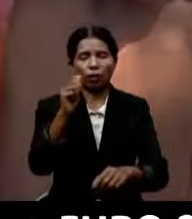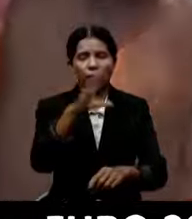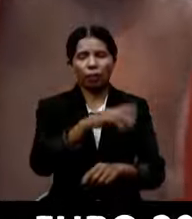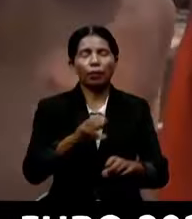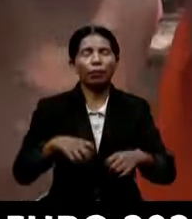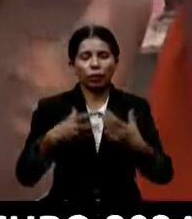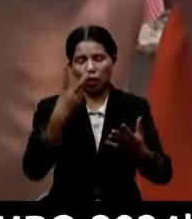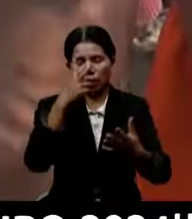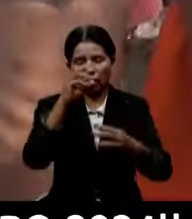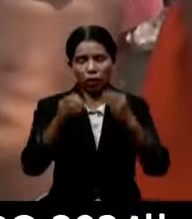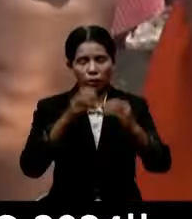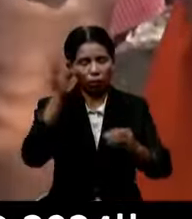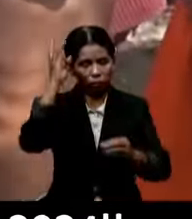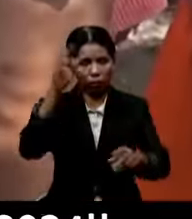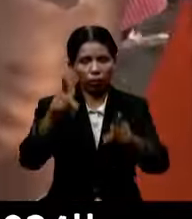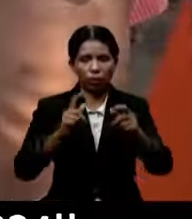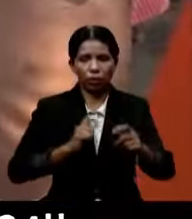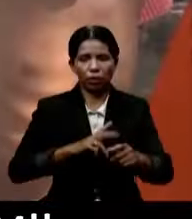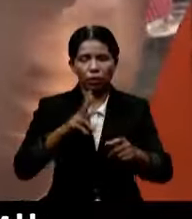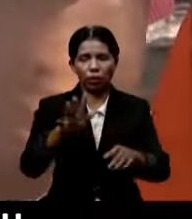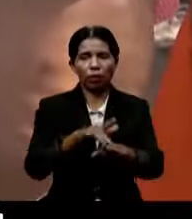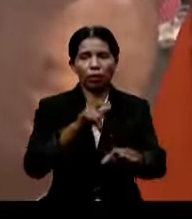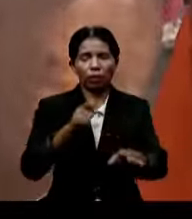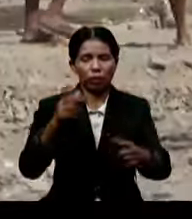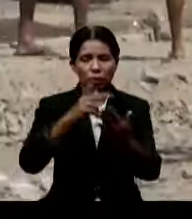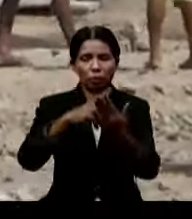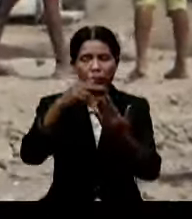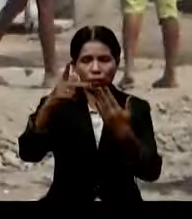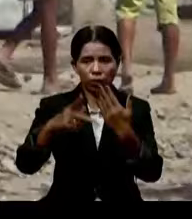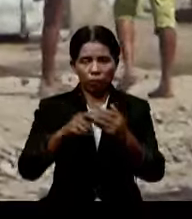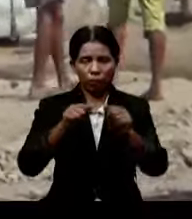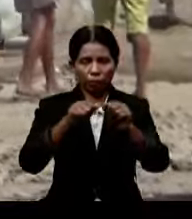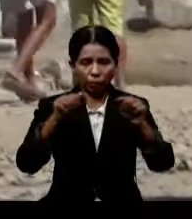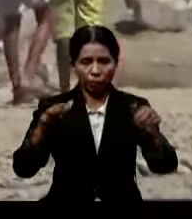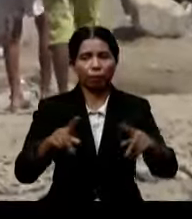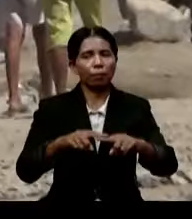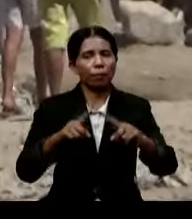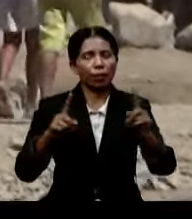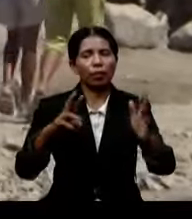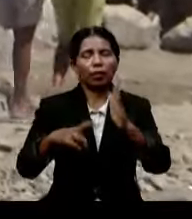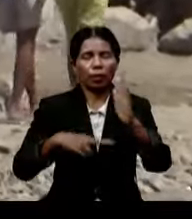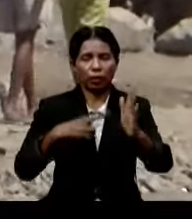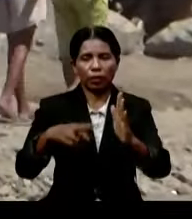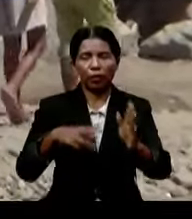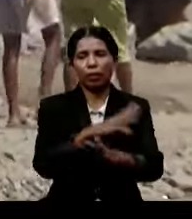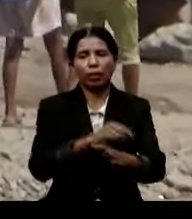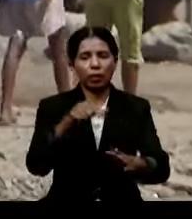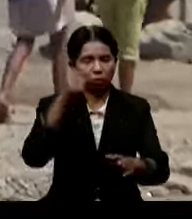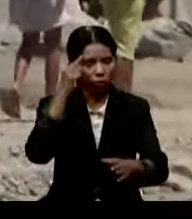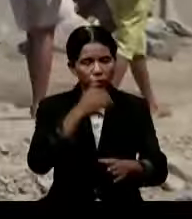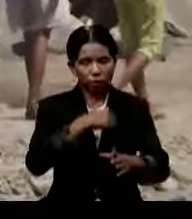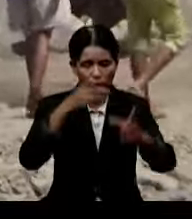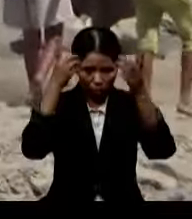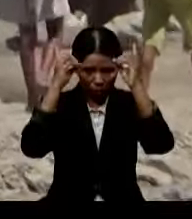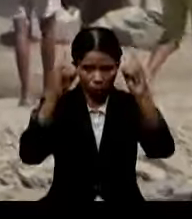bele soluciona preocupação comunidade Tassi Tolo ne bem afetado com o programa de despesa administrativa mai bem mecanismo recuperação ne governo se dago decidi